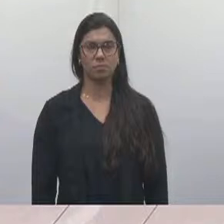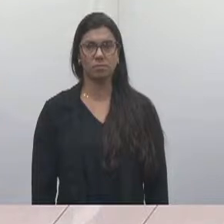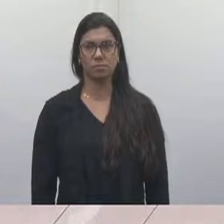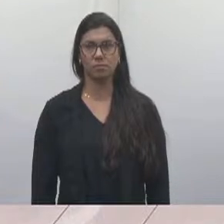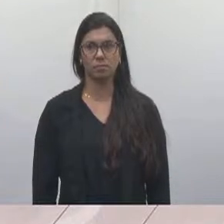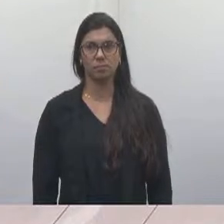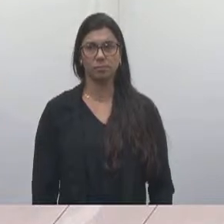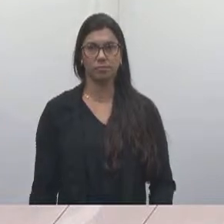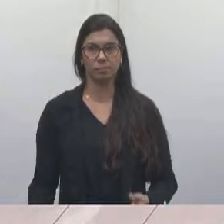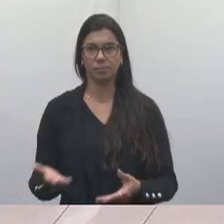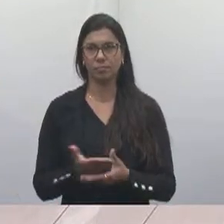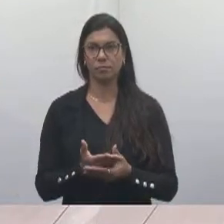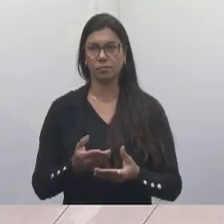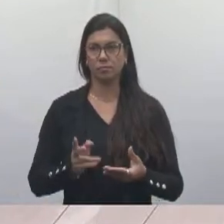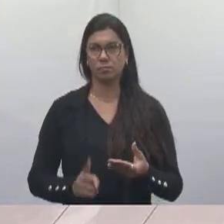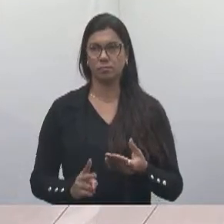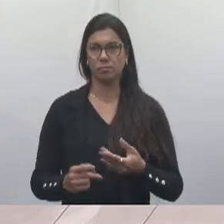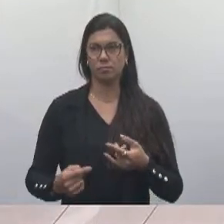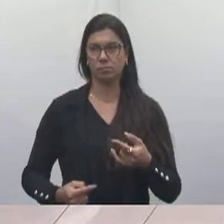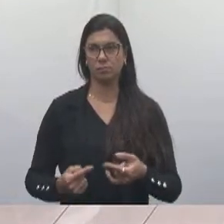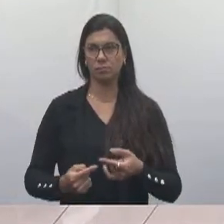O processo continua em discussão.